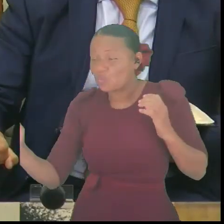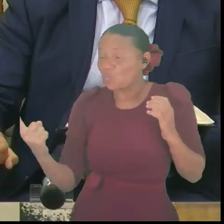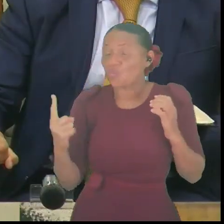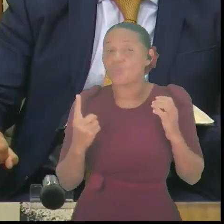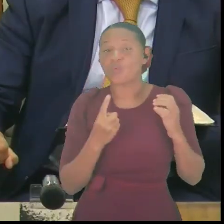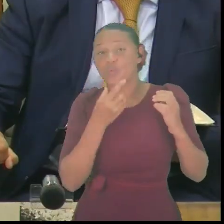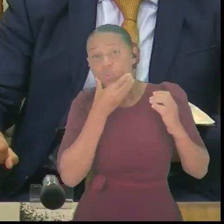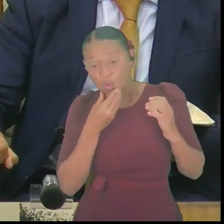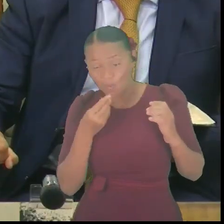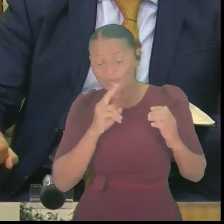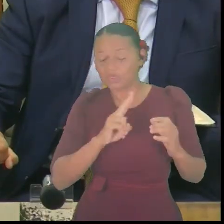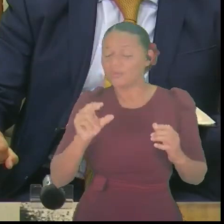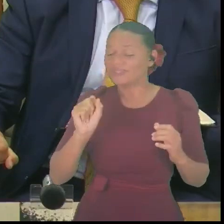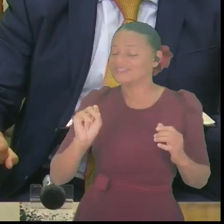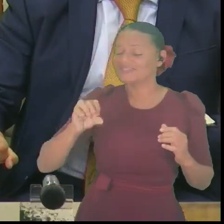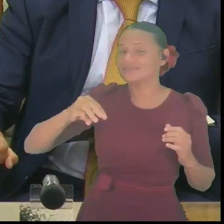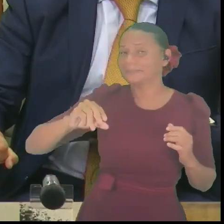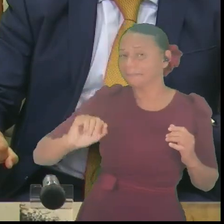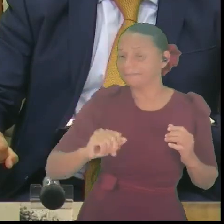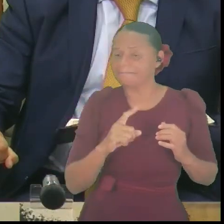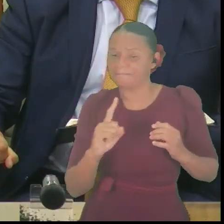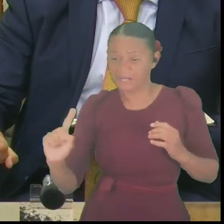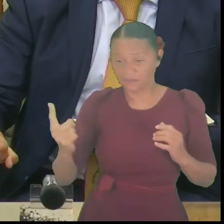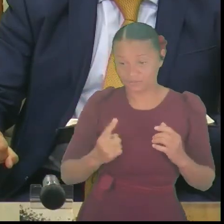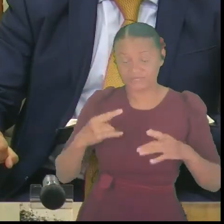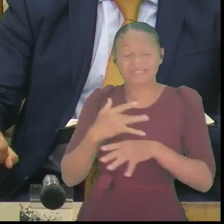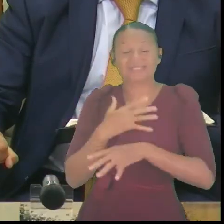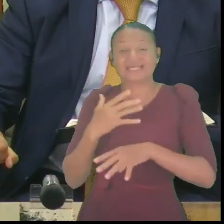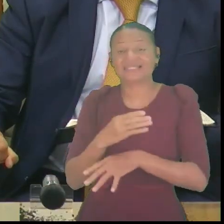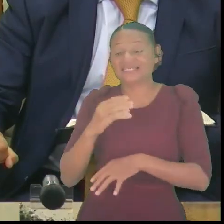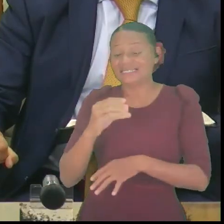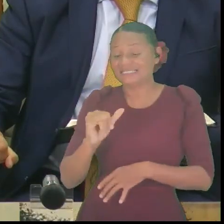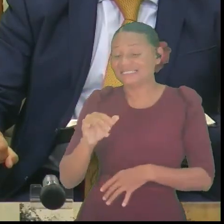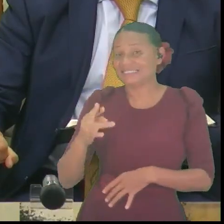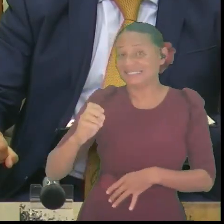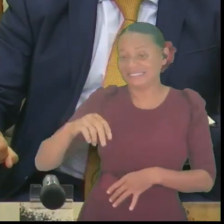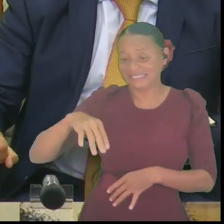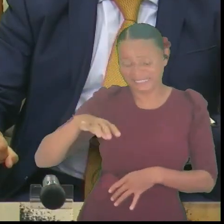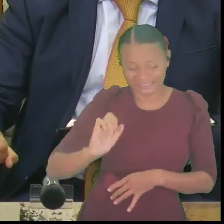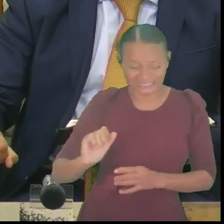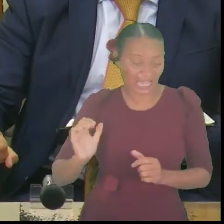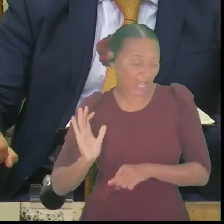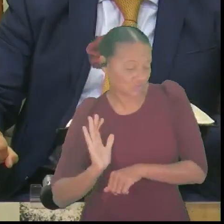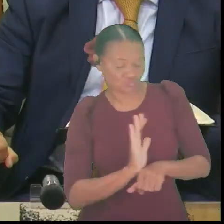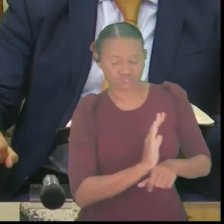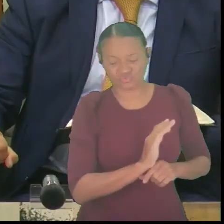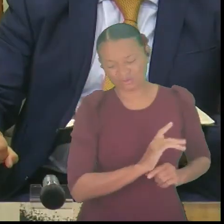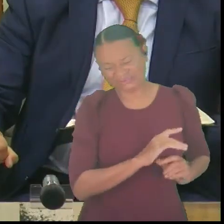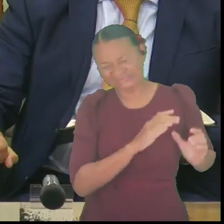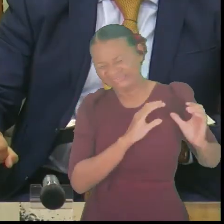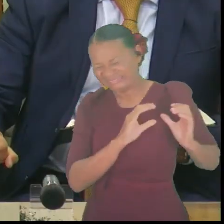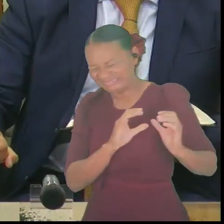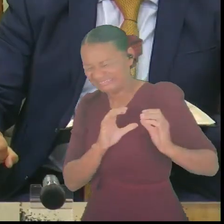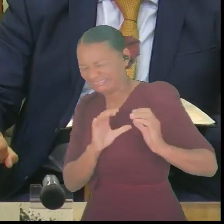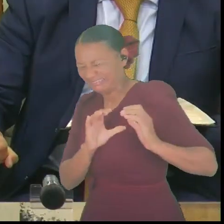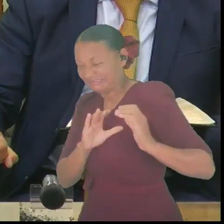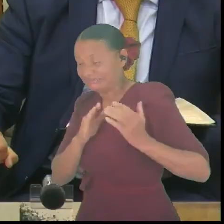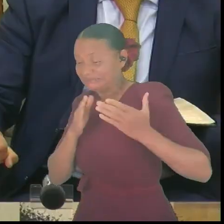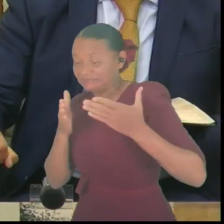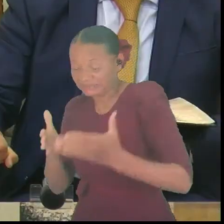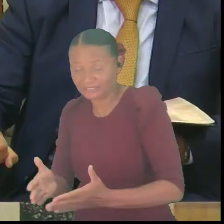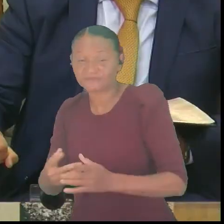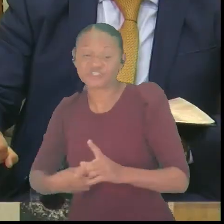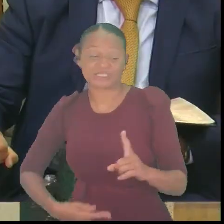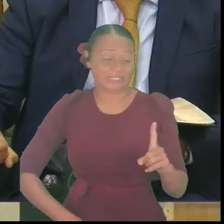chamado Simão ajudou ele a carregar aquele patíbulo. E quando chegou no monte Calvário, já estavam crucificados